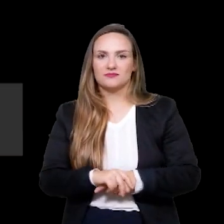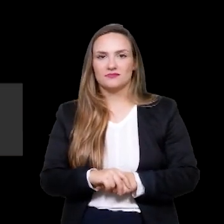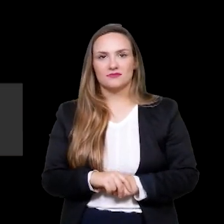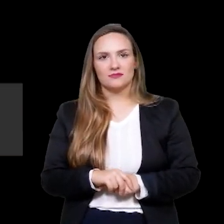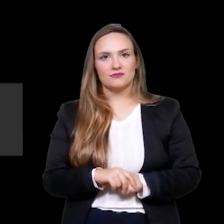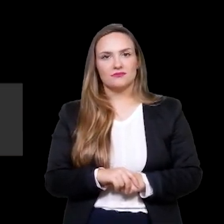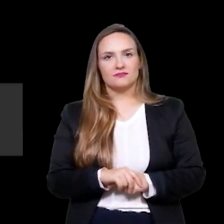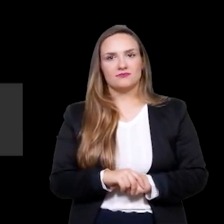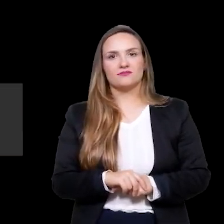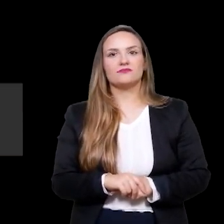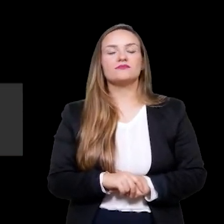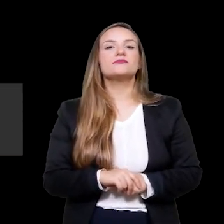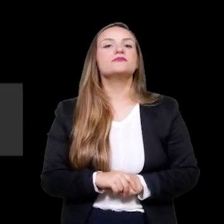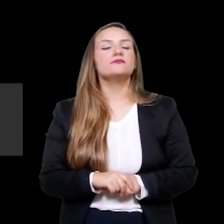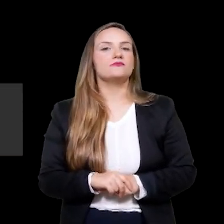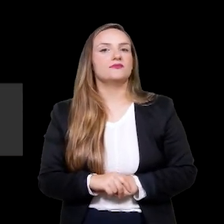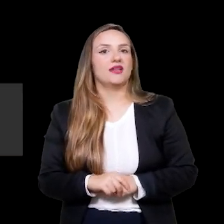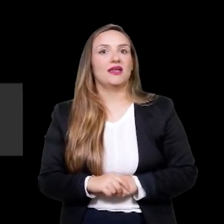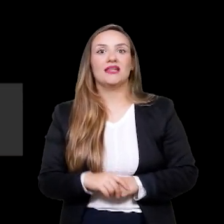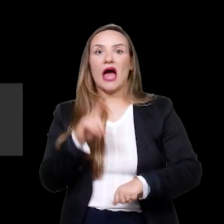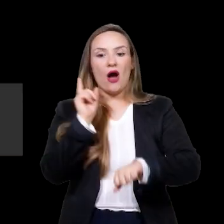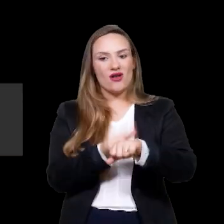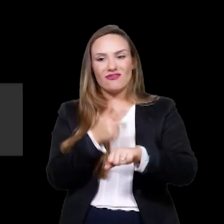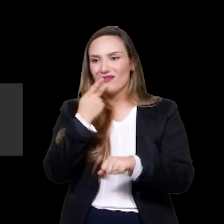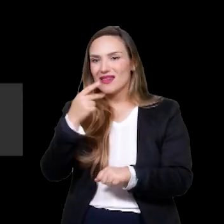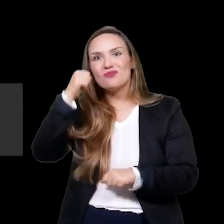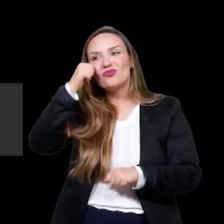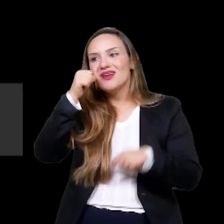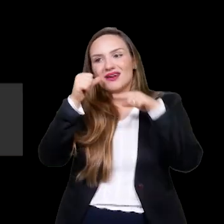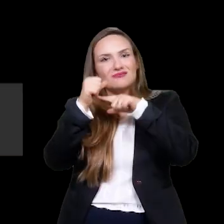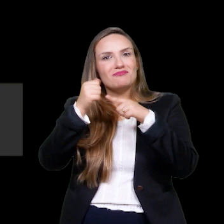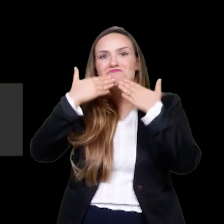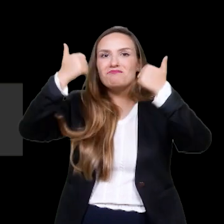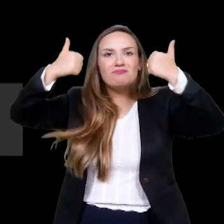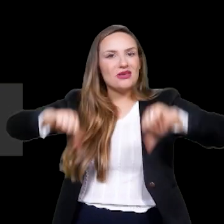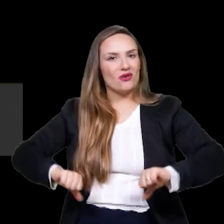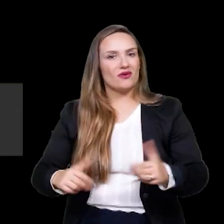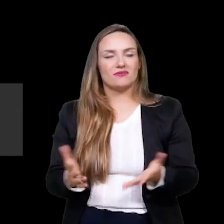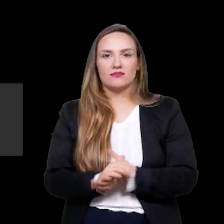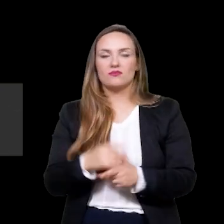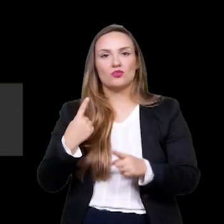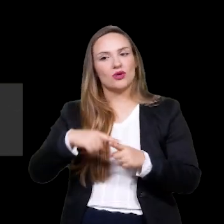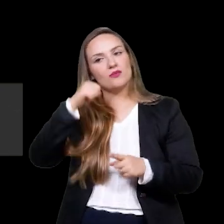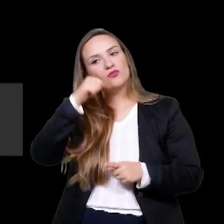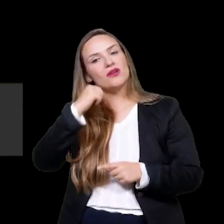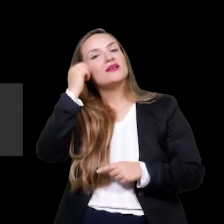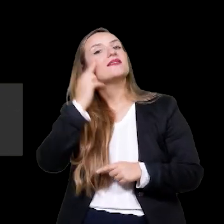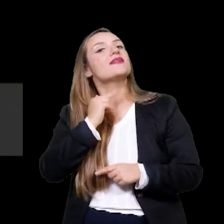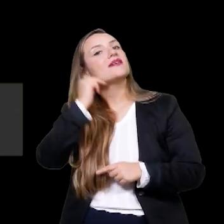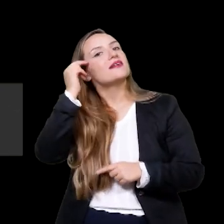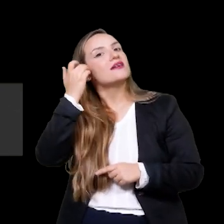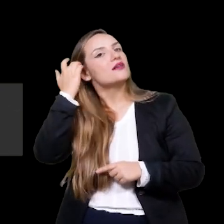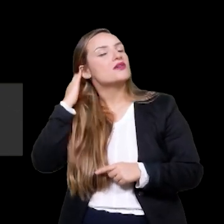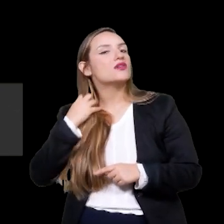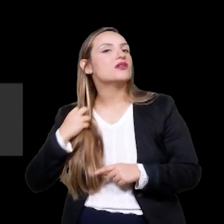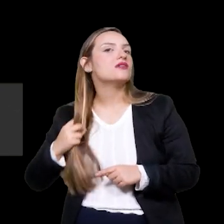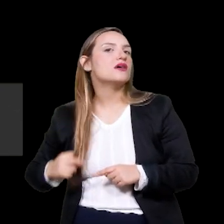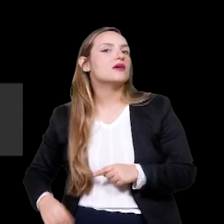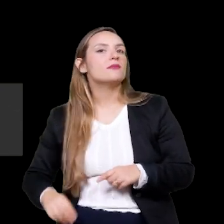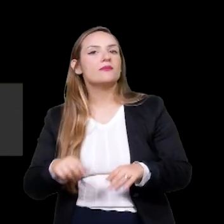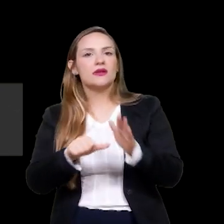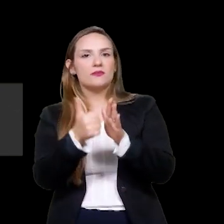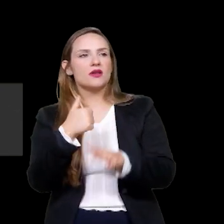né? E quando você traz isso para a questão de gênero, é ainda mais assustador. Porque a mulher negra, o que chega primeiro